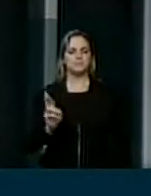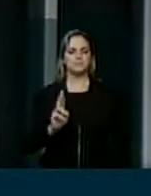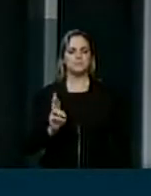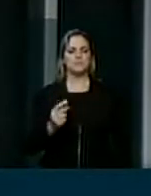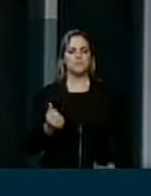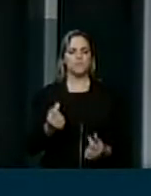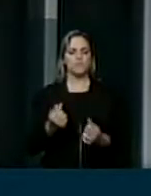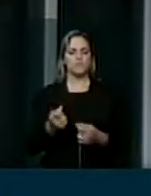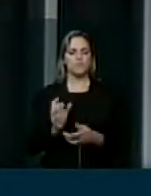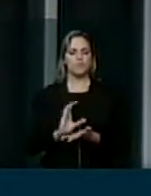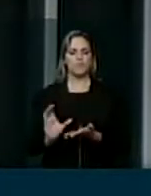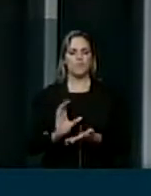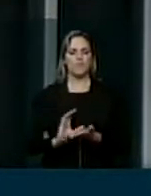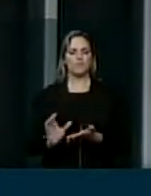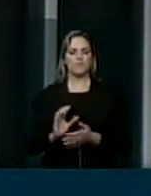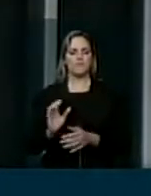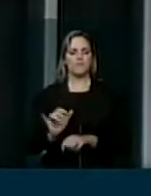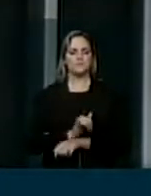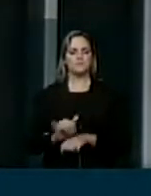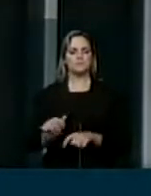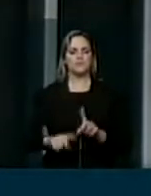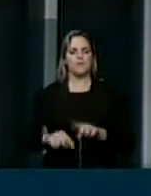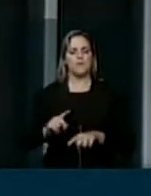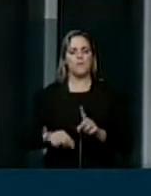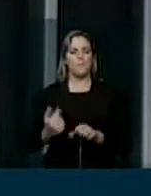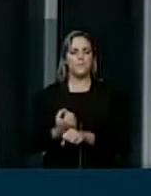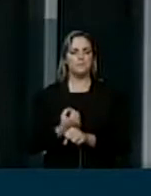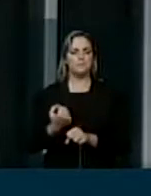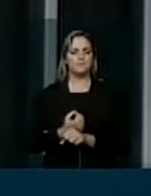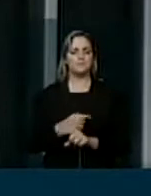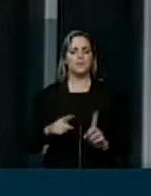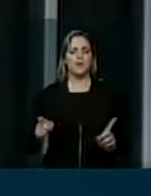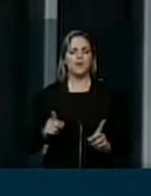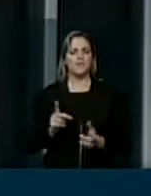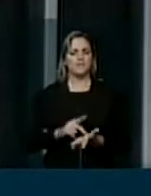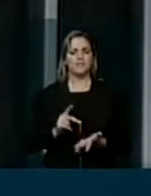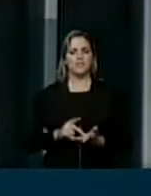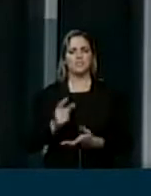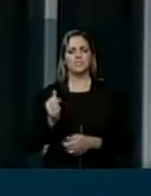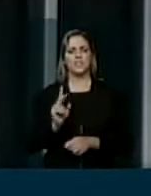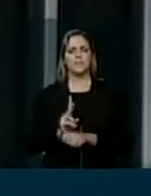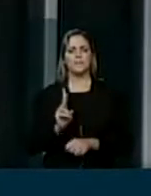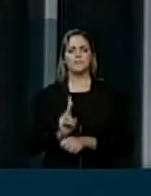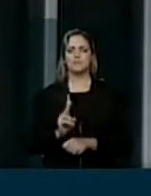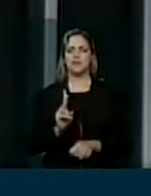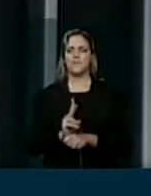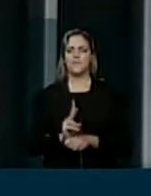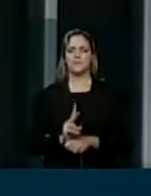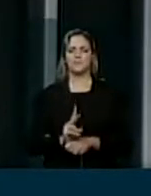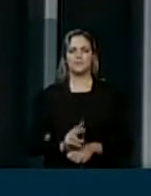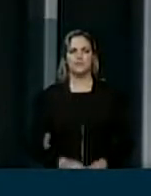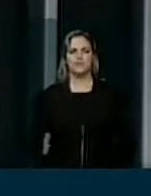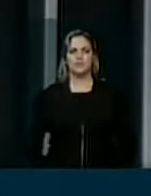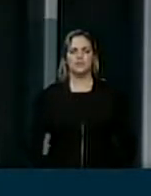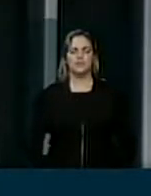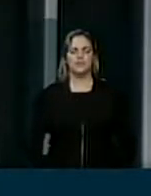falou o deputado Jorginho Melo, com financiamentos, com expansão da capacidade de endividamento do